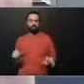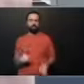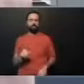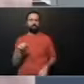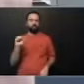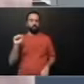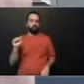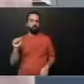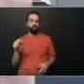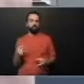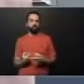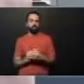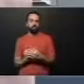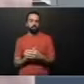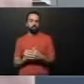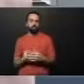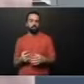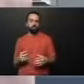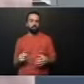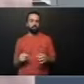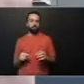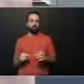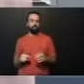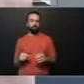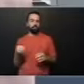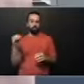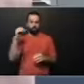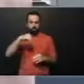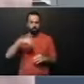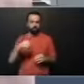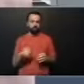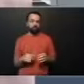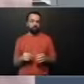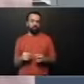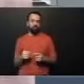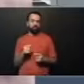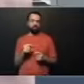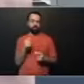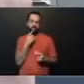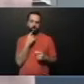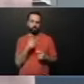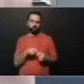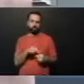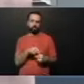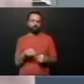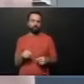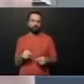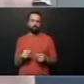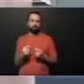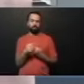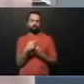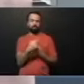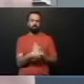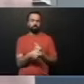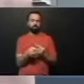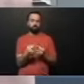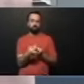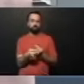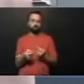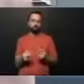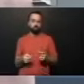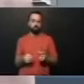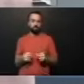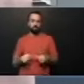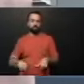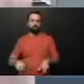vitamina D, morango e banana estava